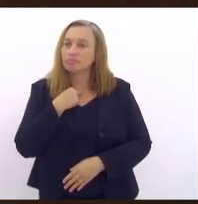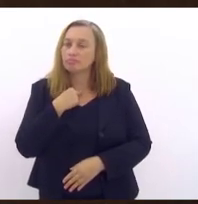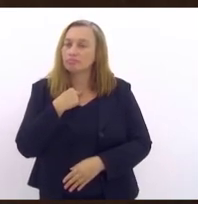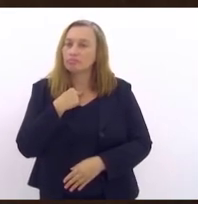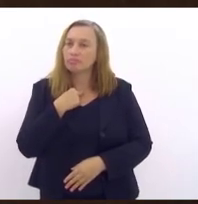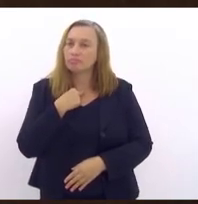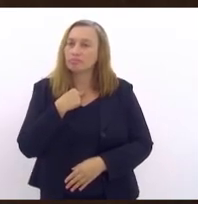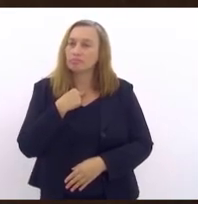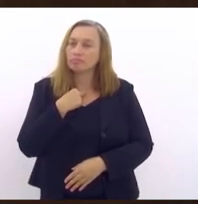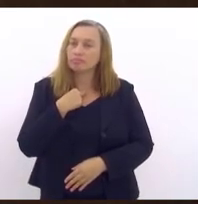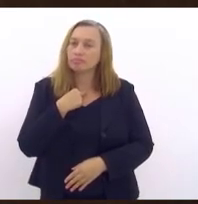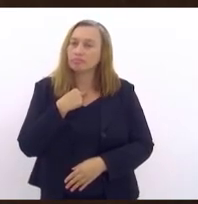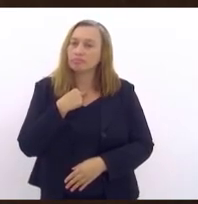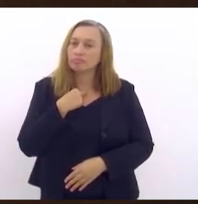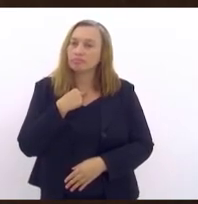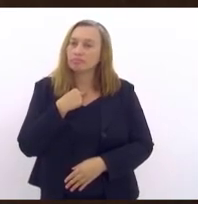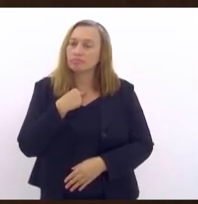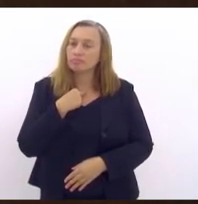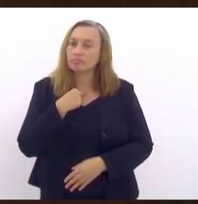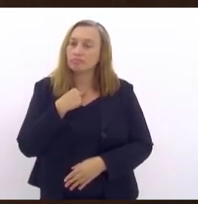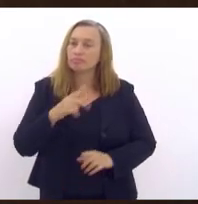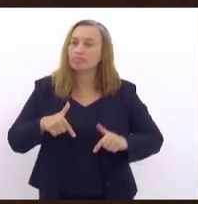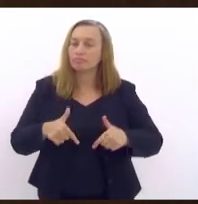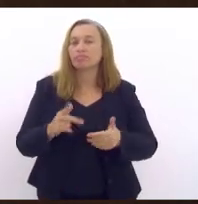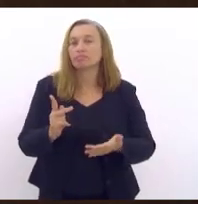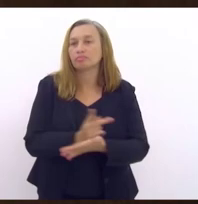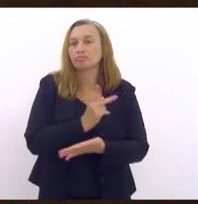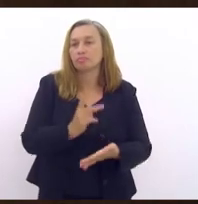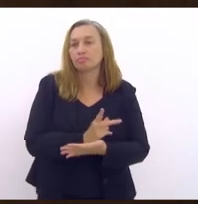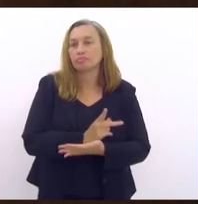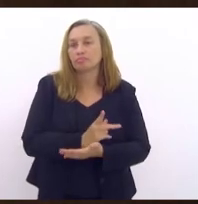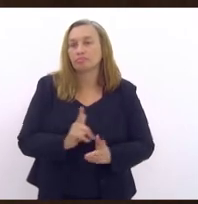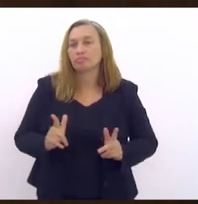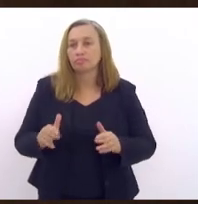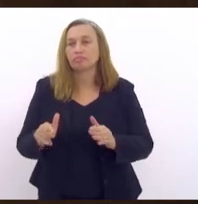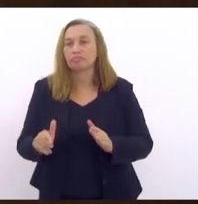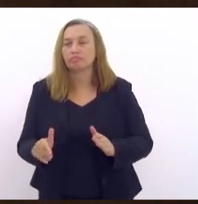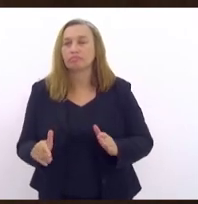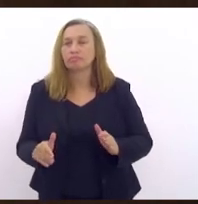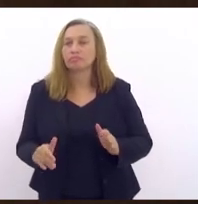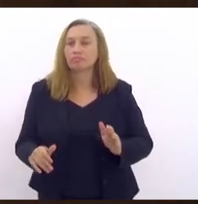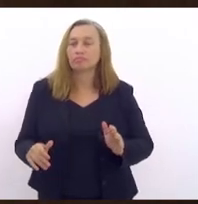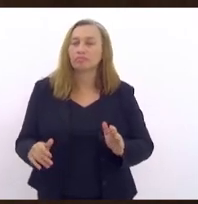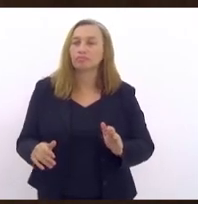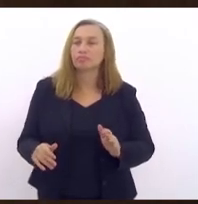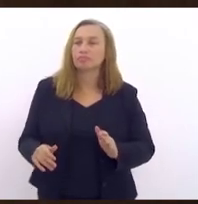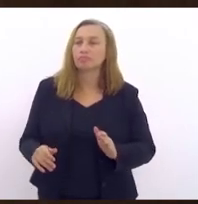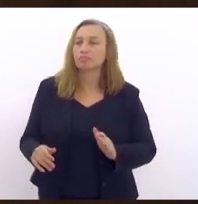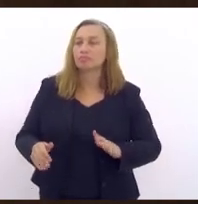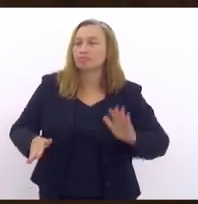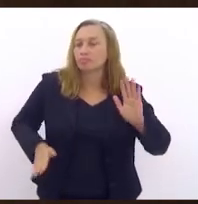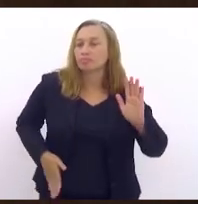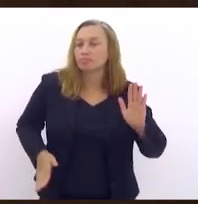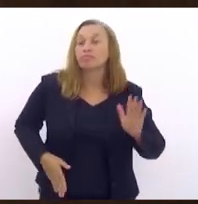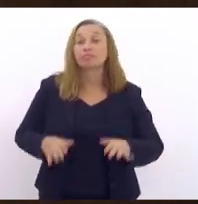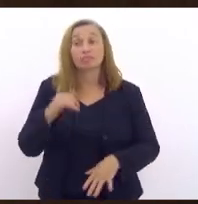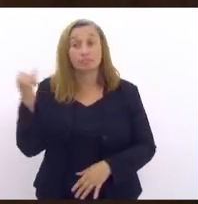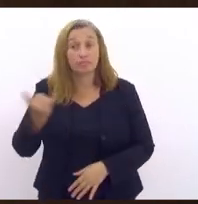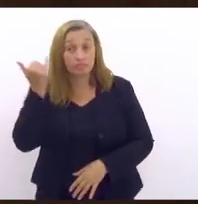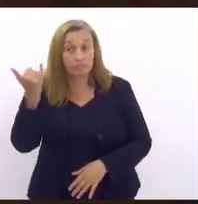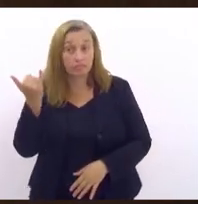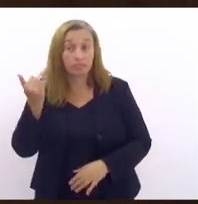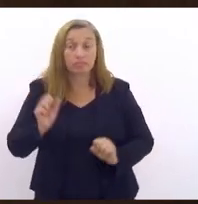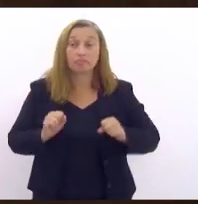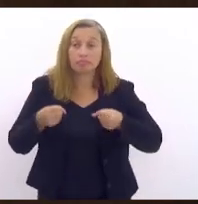para não poder eles ficarem da forma ilegal como os meliantes ficam, mas eu acho que é importante eles defenderem ali o